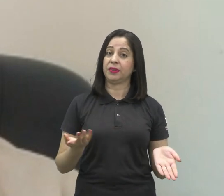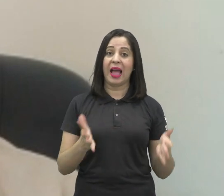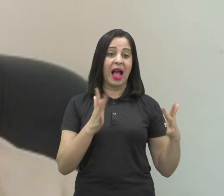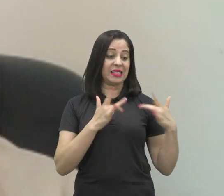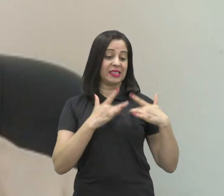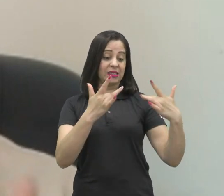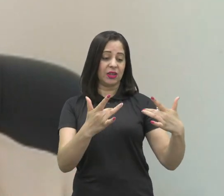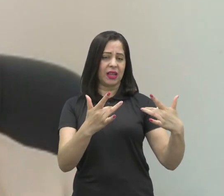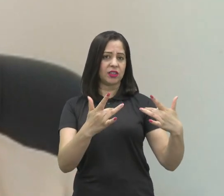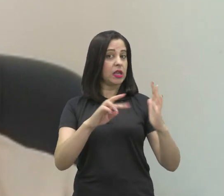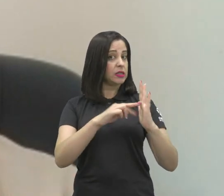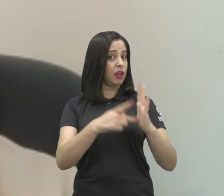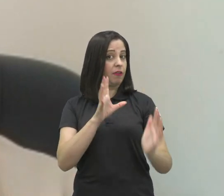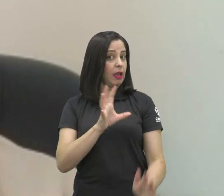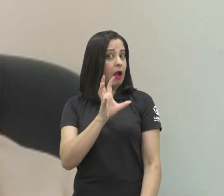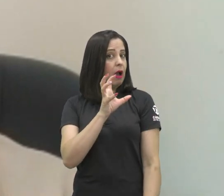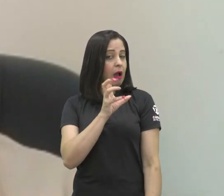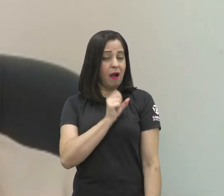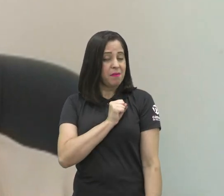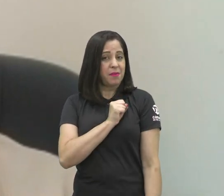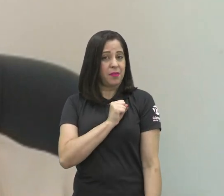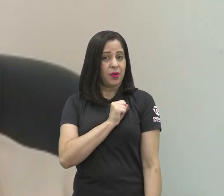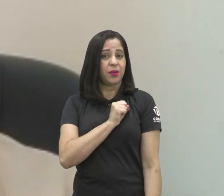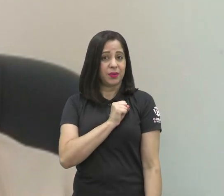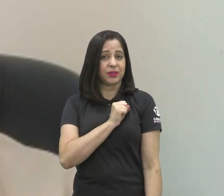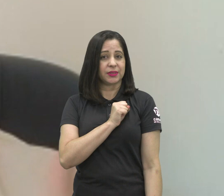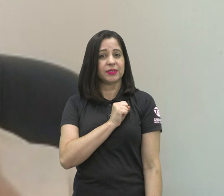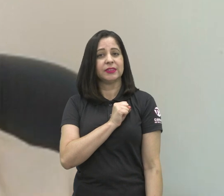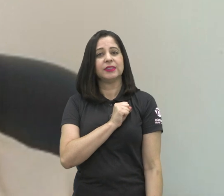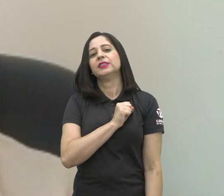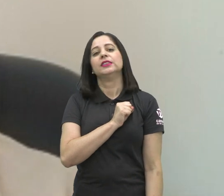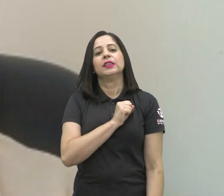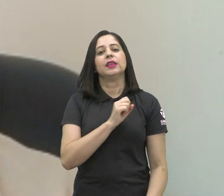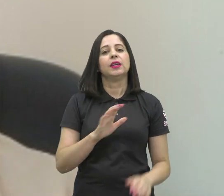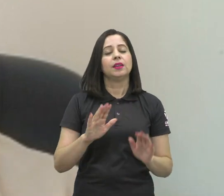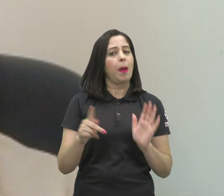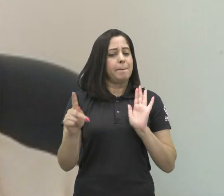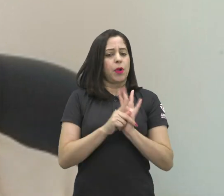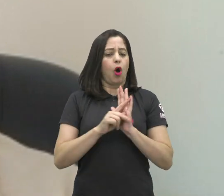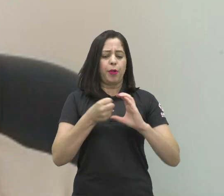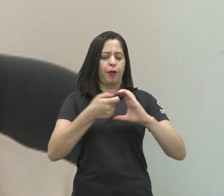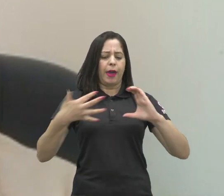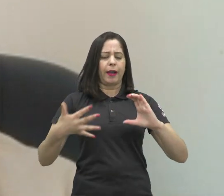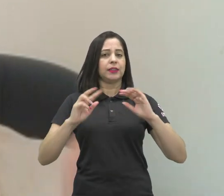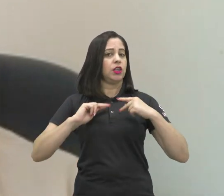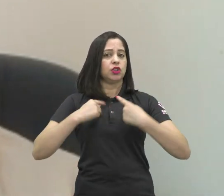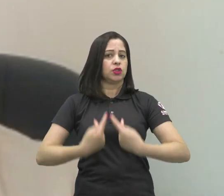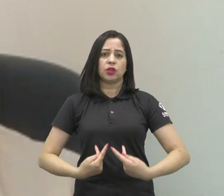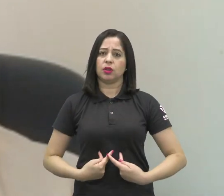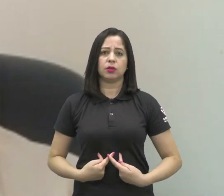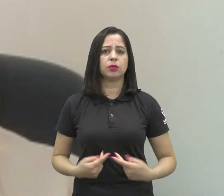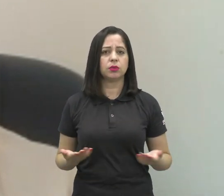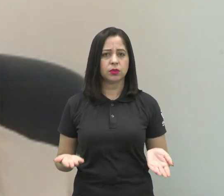um sentimento de amor, né? Um sentimento pleno e de plenitude à humanidade. Então,